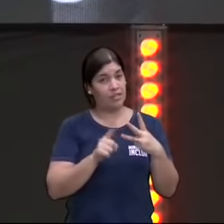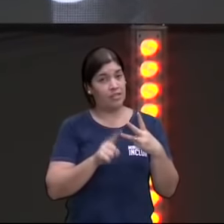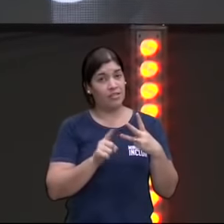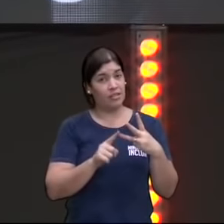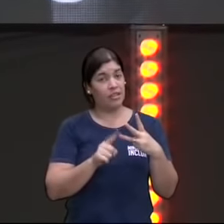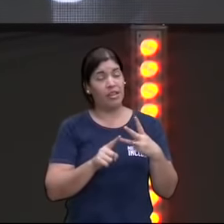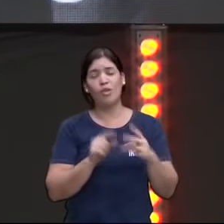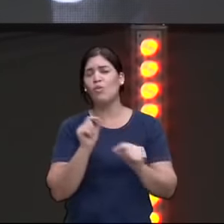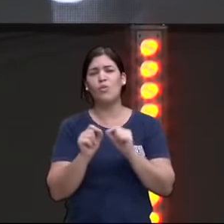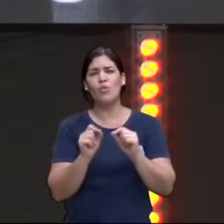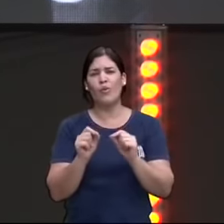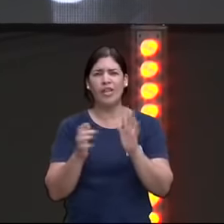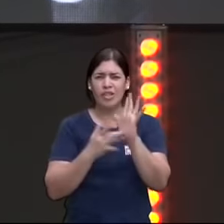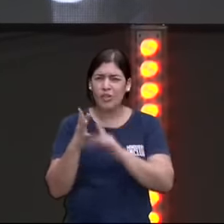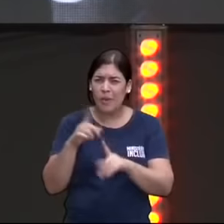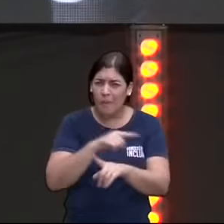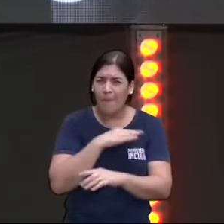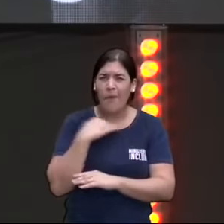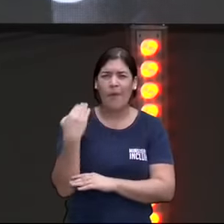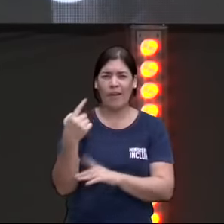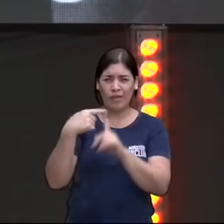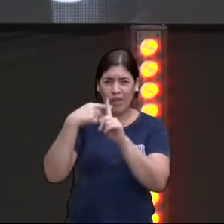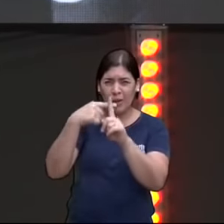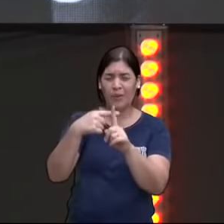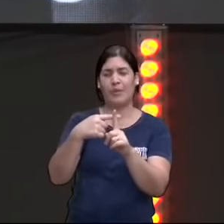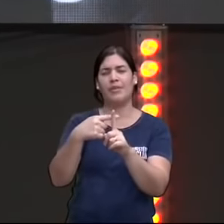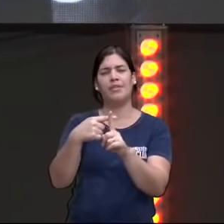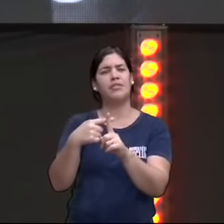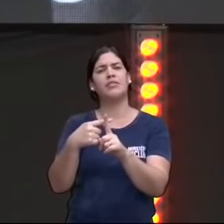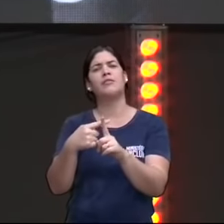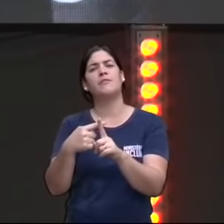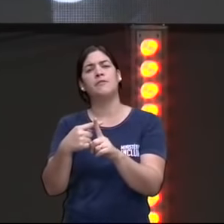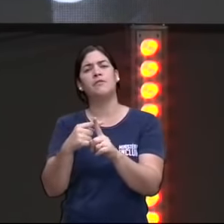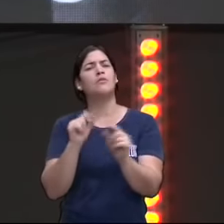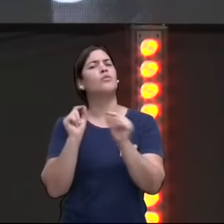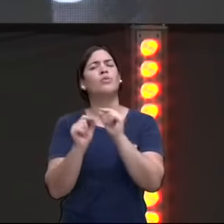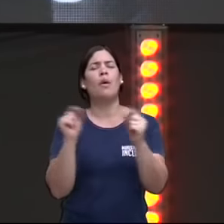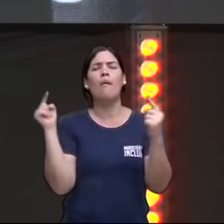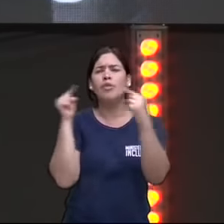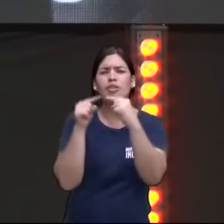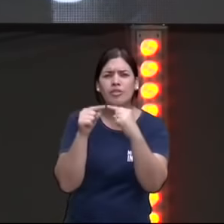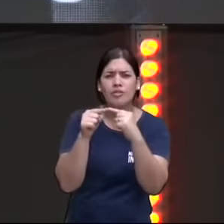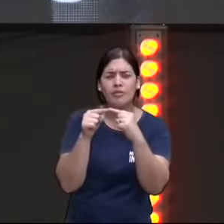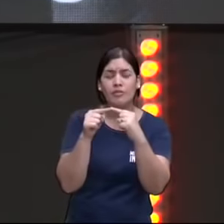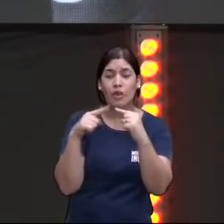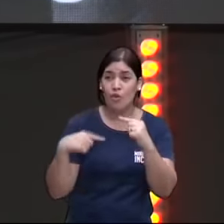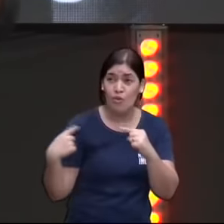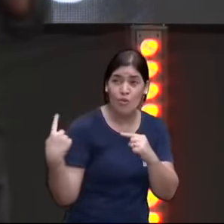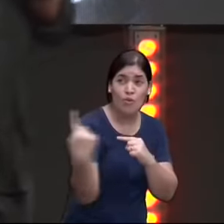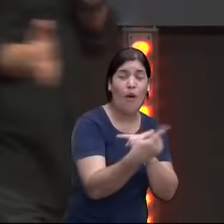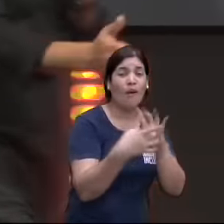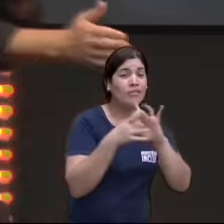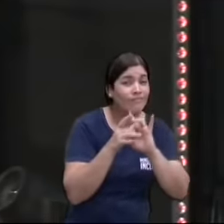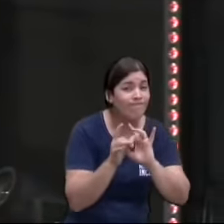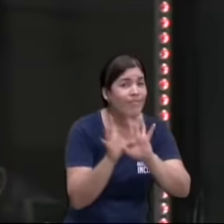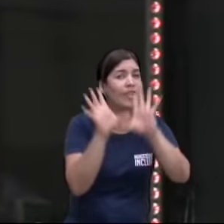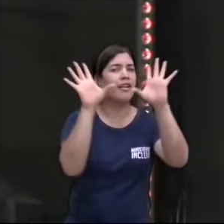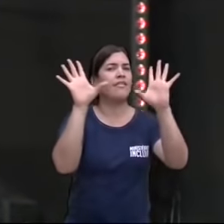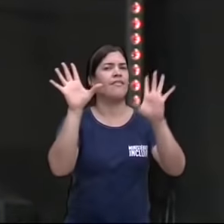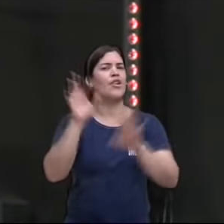que Jesus morreu na cruz? Para nos libertar. Não só tirar as